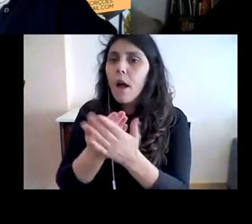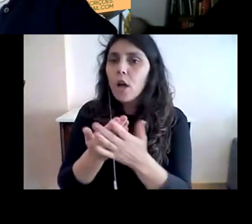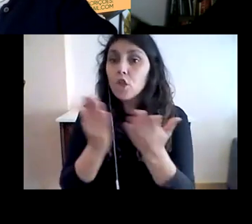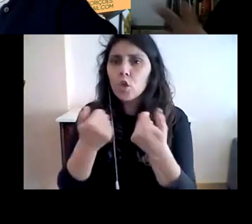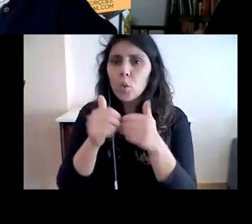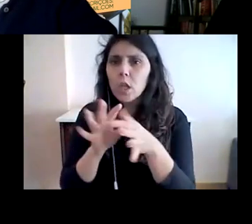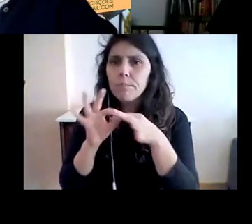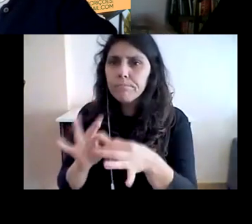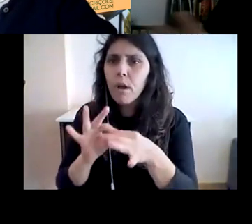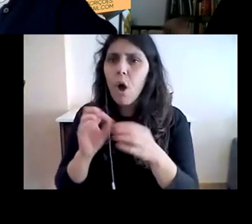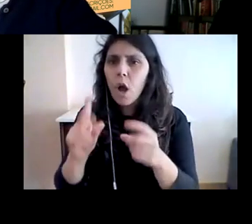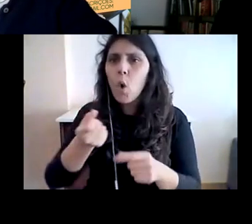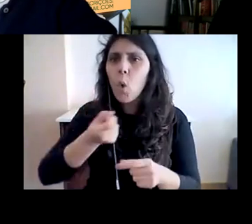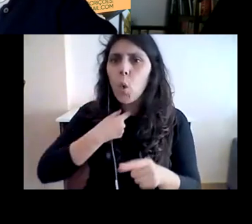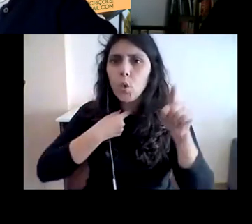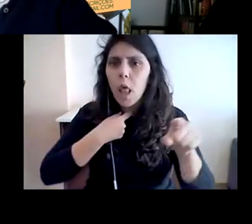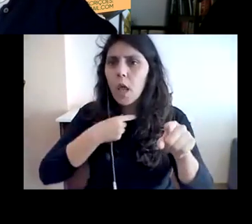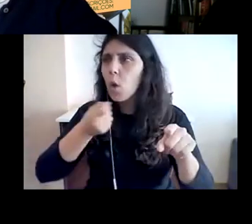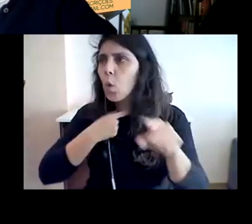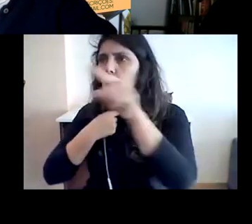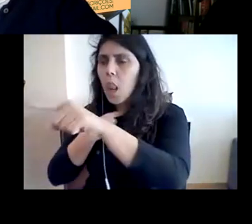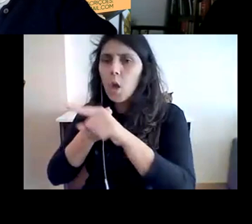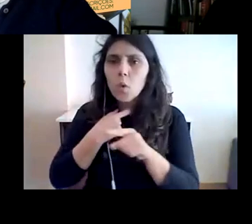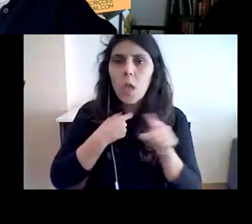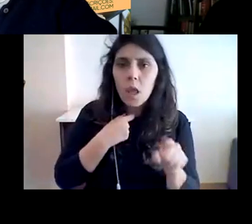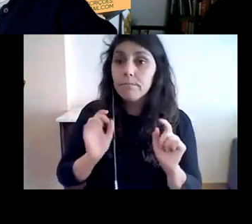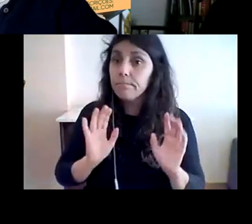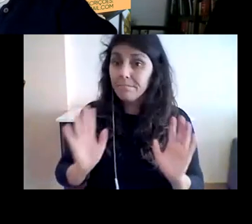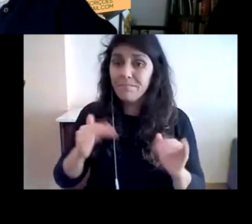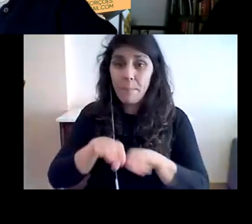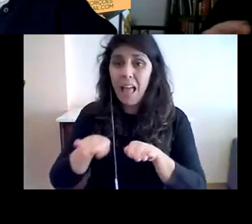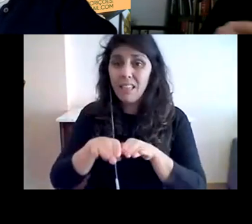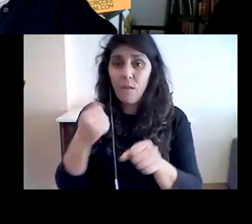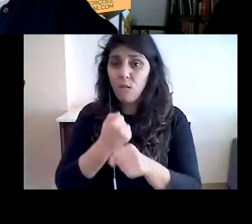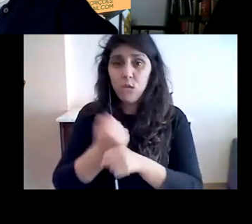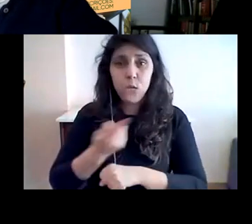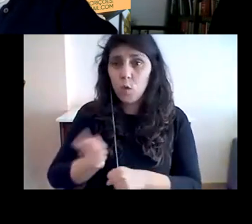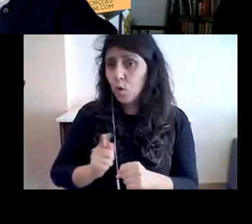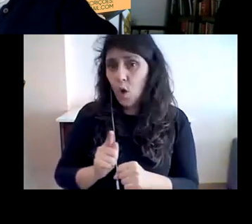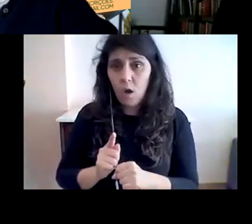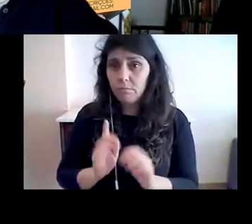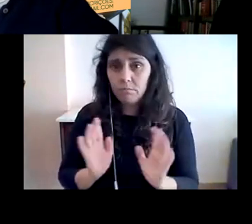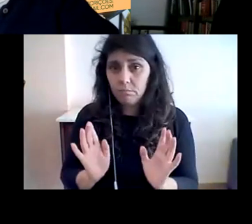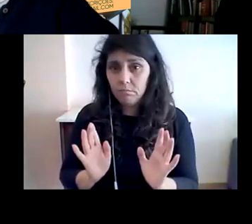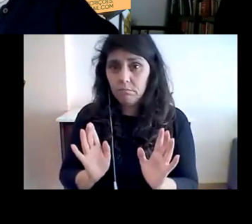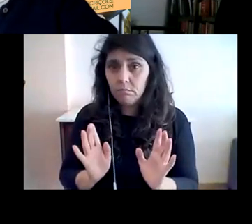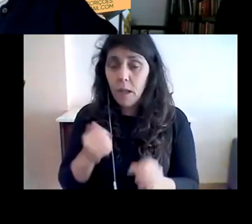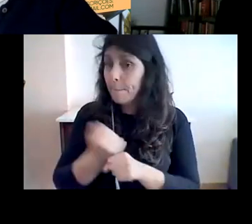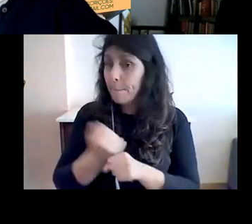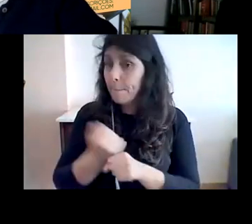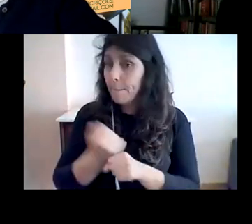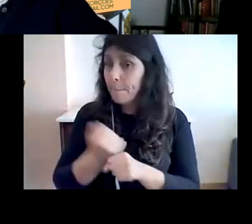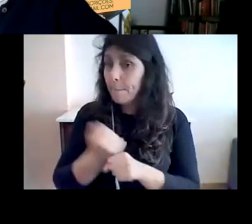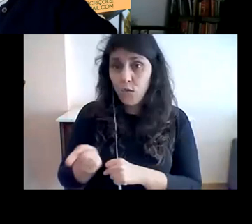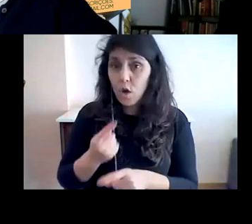este curso é aqui, este curso é o outro curso é por lá. Mas na prática nada disso funciona. Primeiro, porque é o contrário do que o Nuno tinha dito. O Nuno disse uma coisa que é correta,